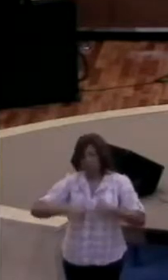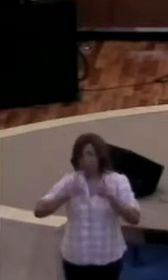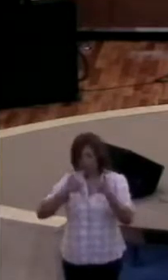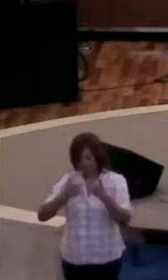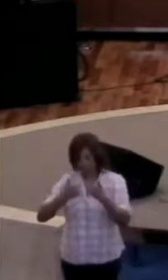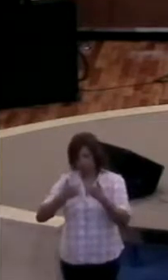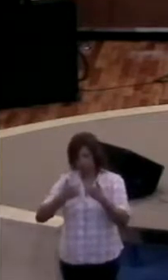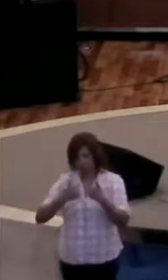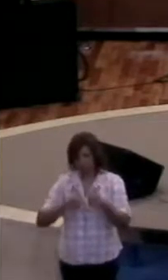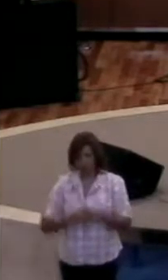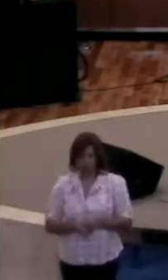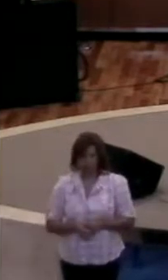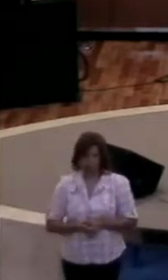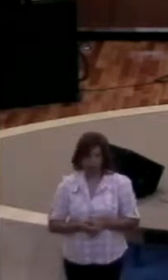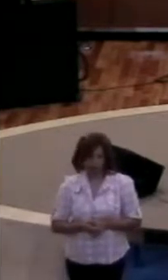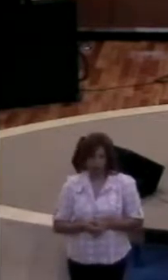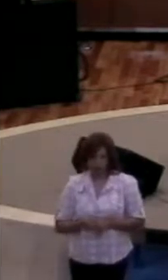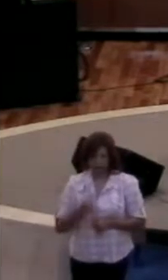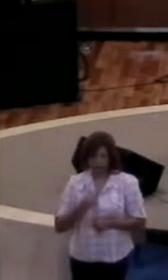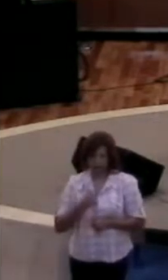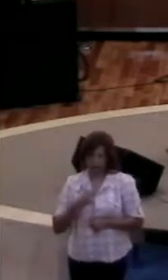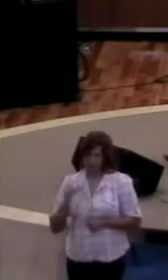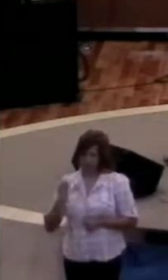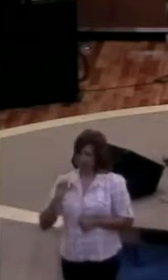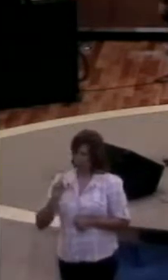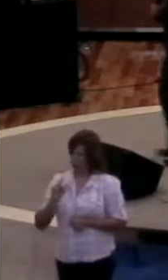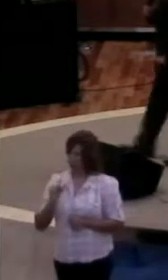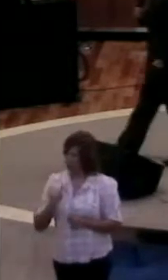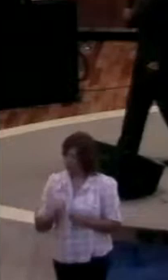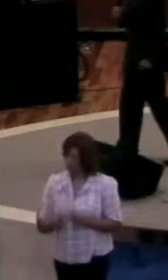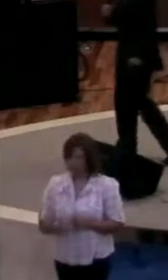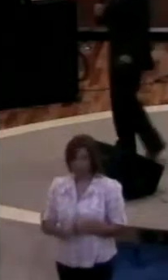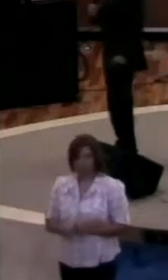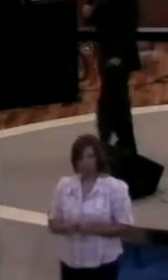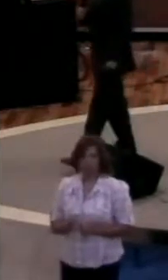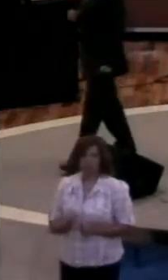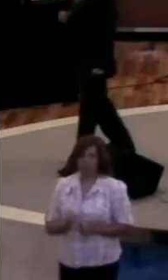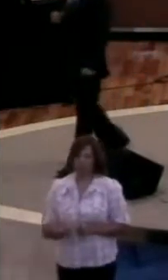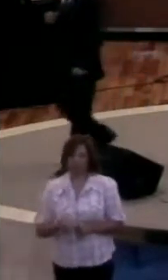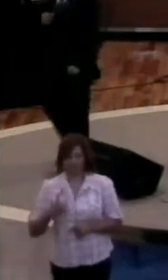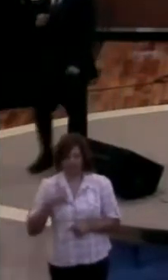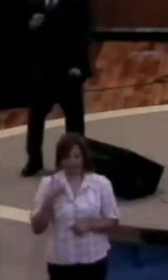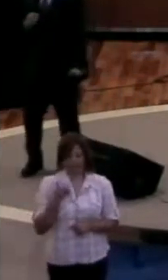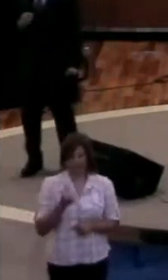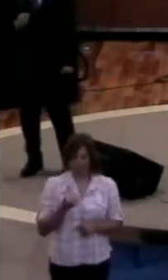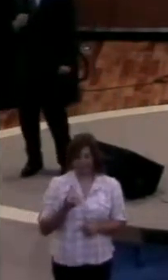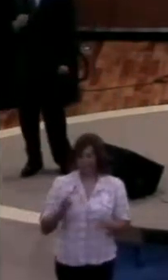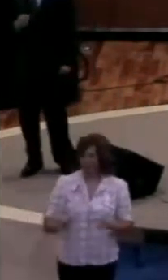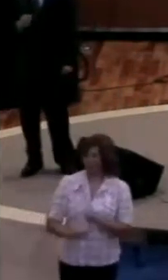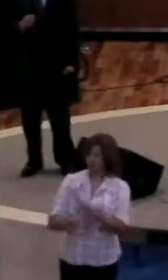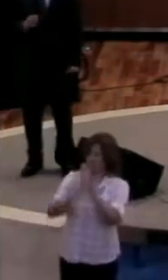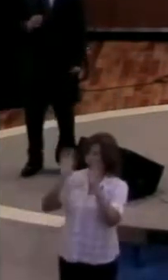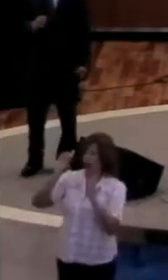a viver o seguinte: não, comigo eu vou passar por cima. Ô, glória!